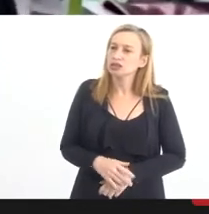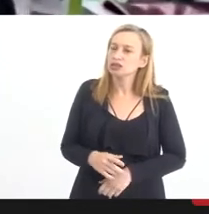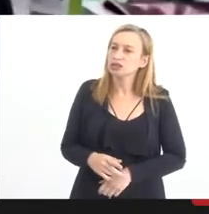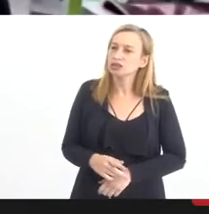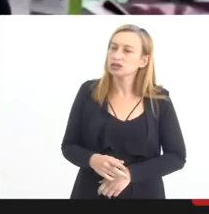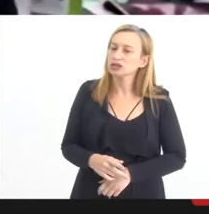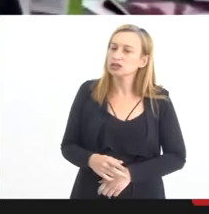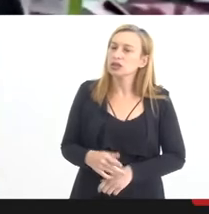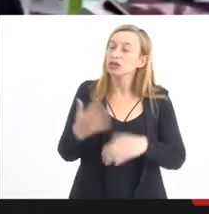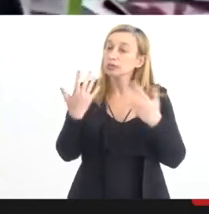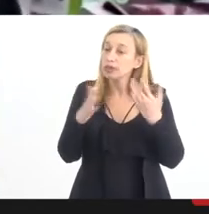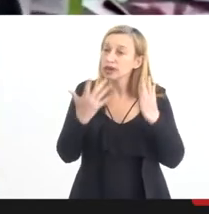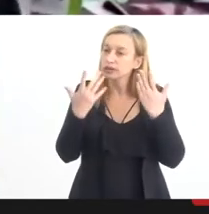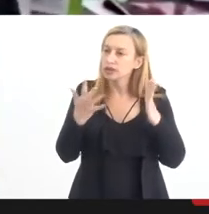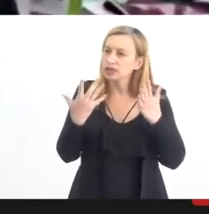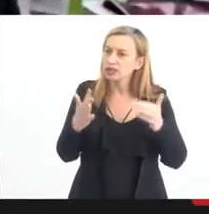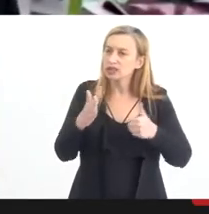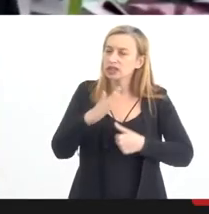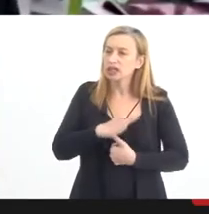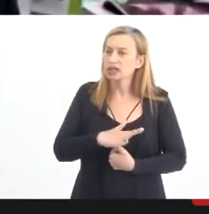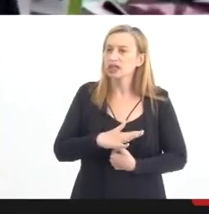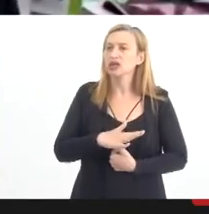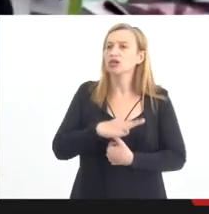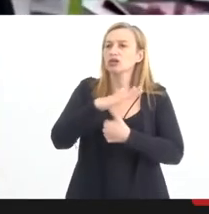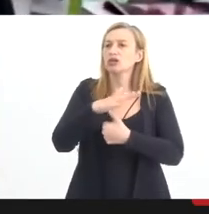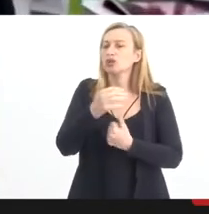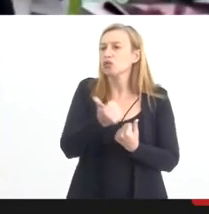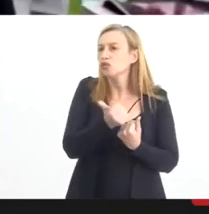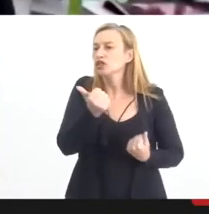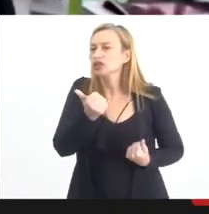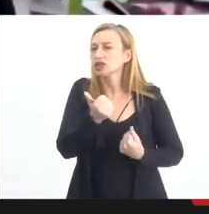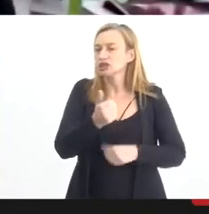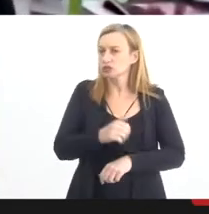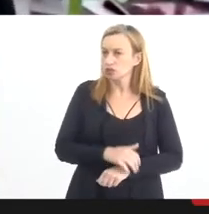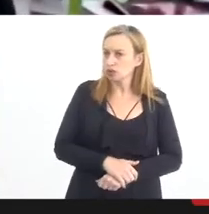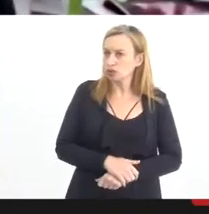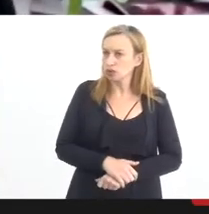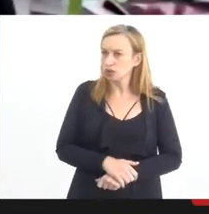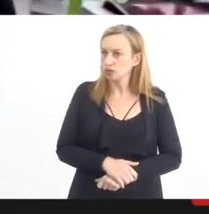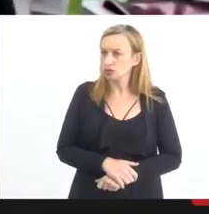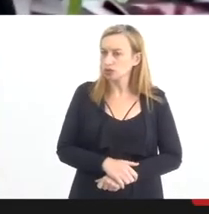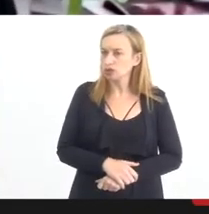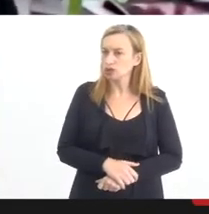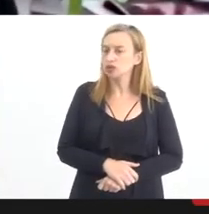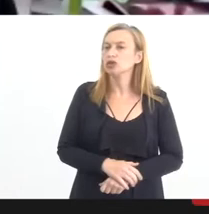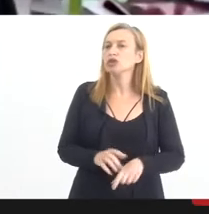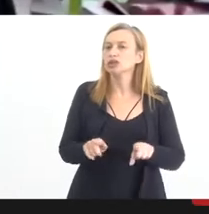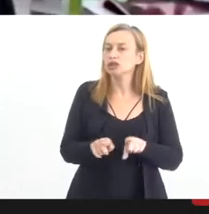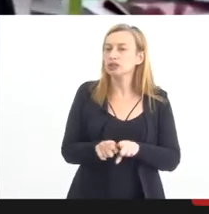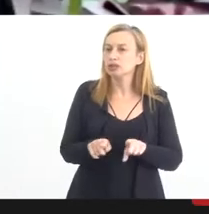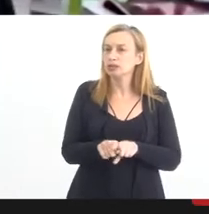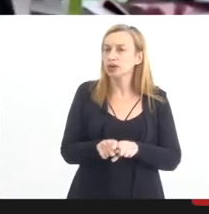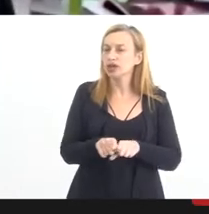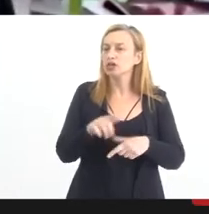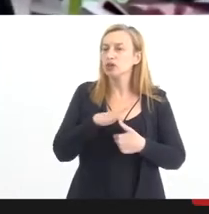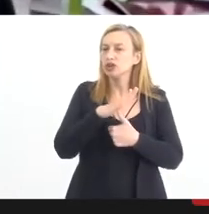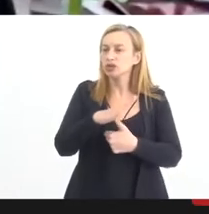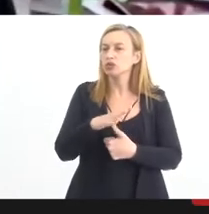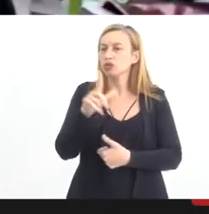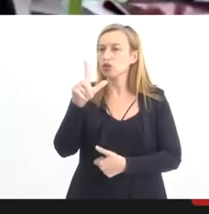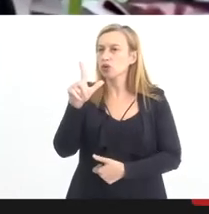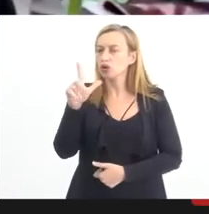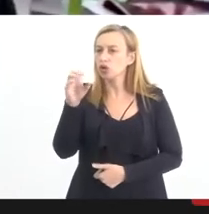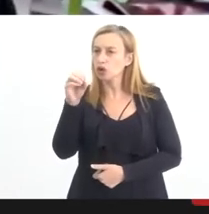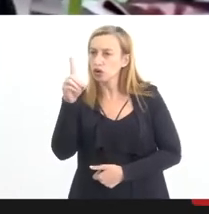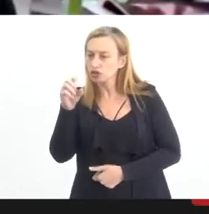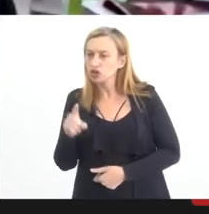magnífico vice-reitor Dario Nepomuceno e do reitor Lodi, magnífico reitor Lodi,